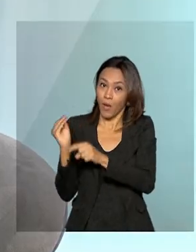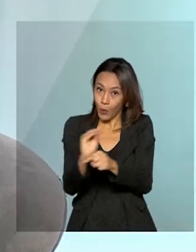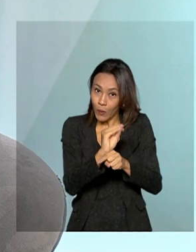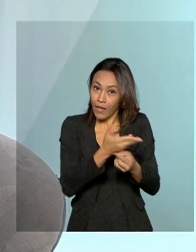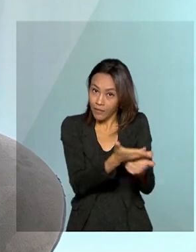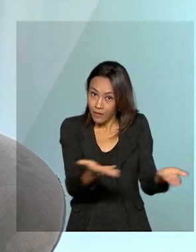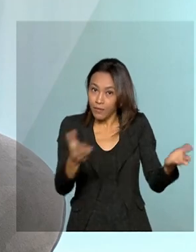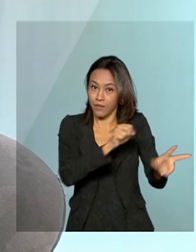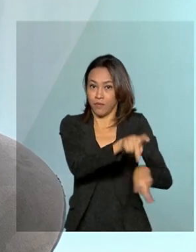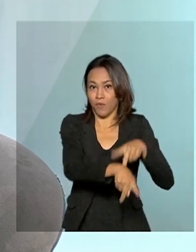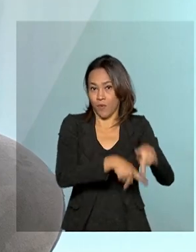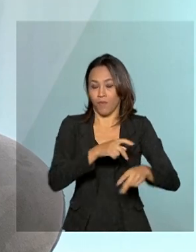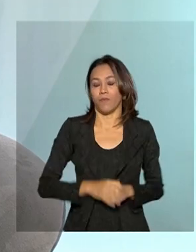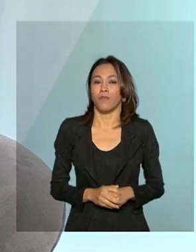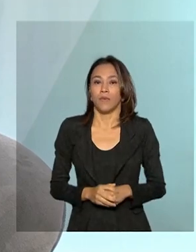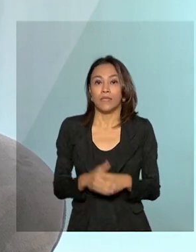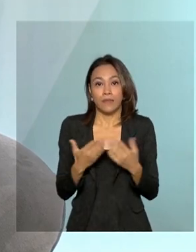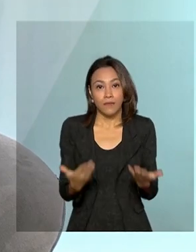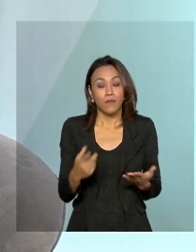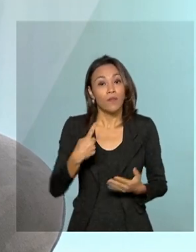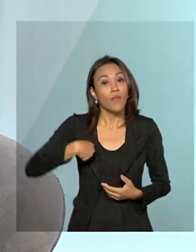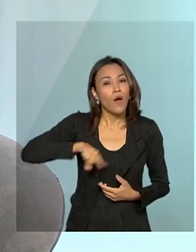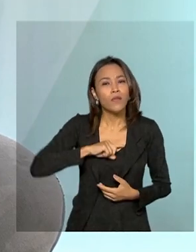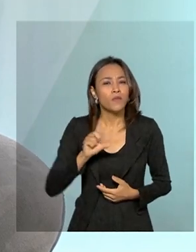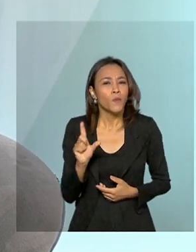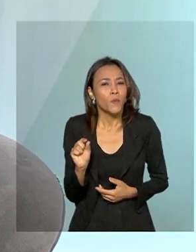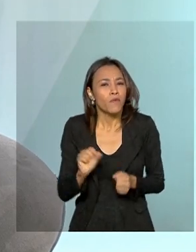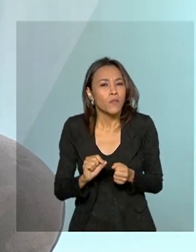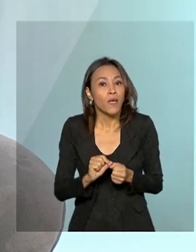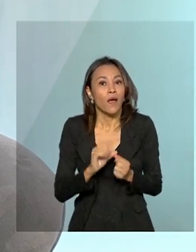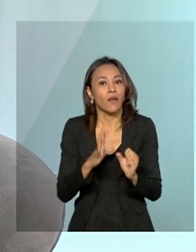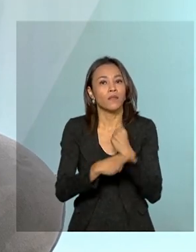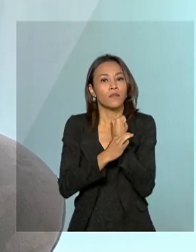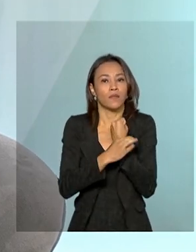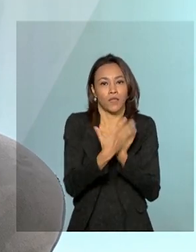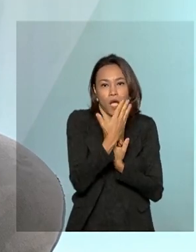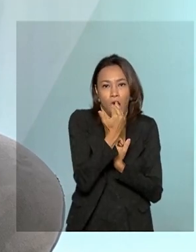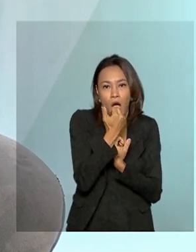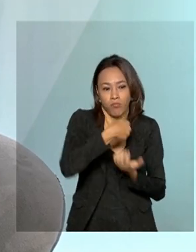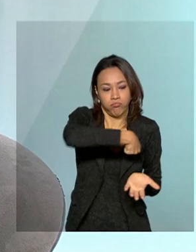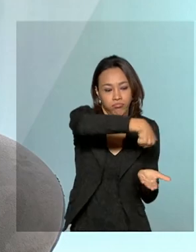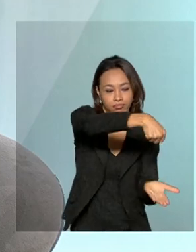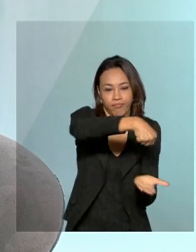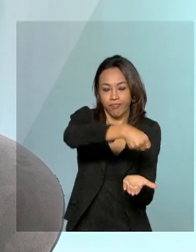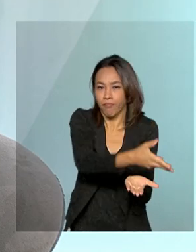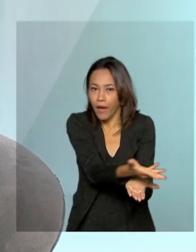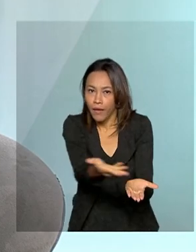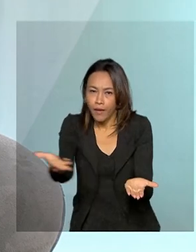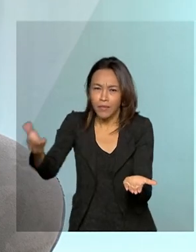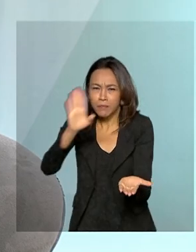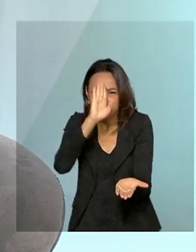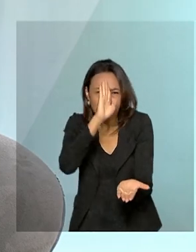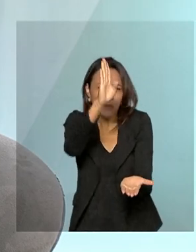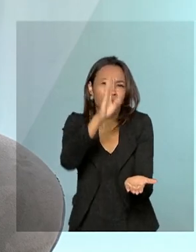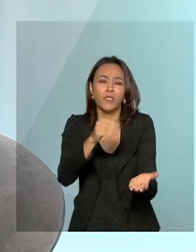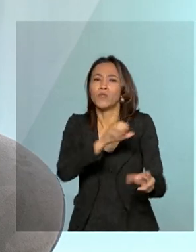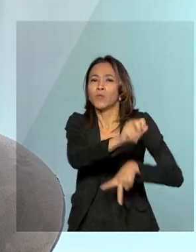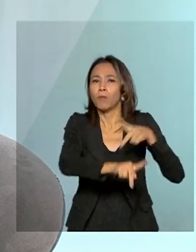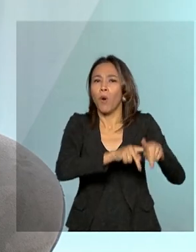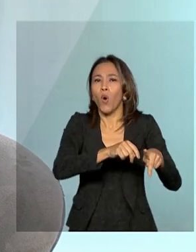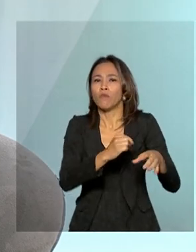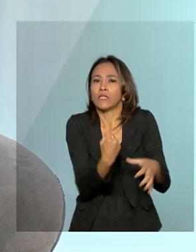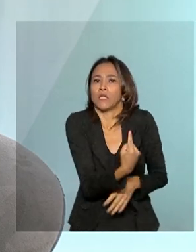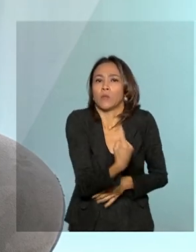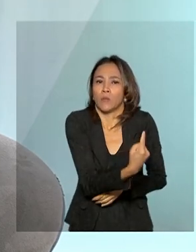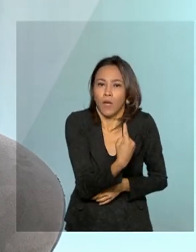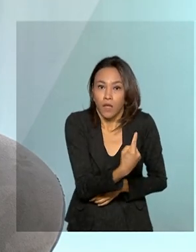povo. E no primeiro momento, a gente tinha que fazer a garantia alimentar. Especialmente para os povos isolados. A gente